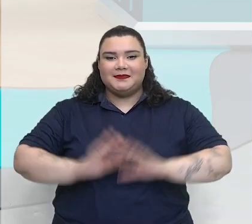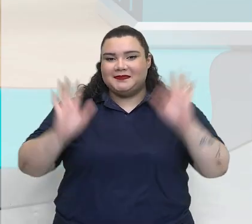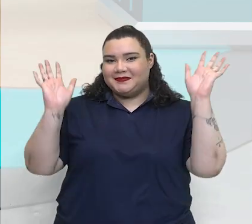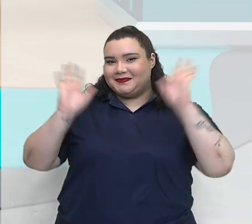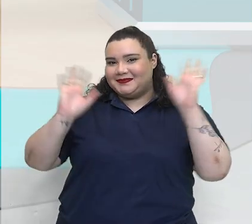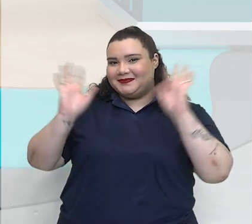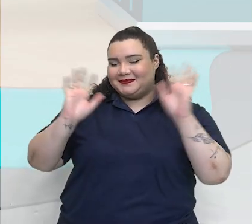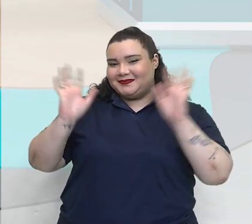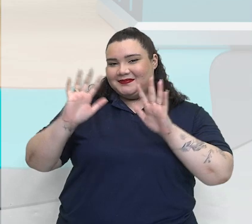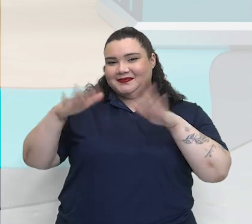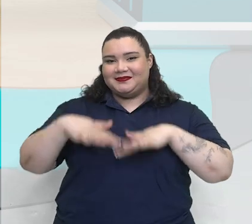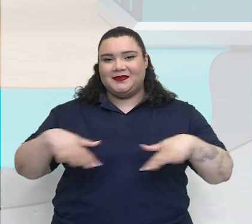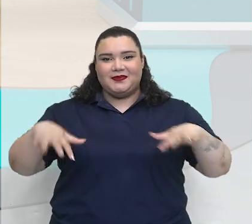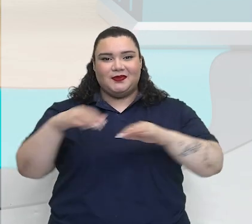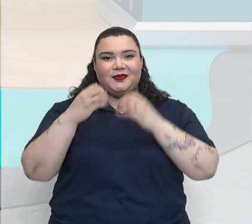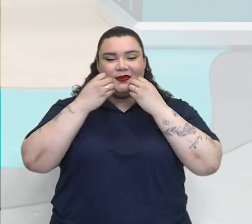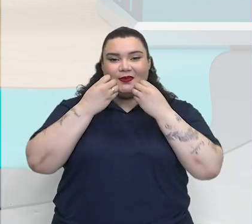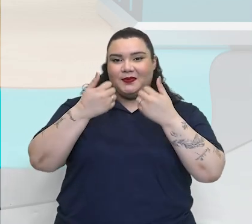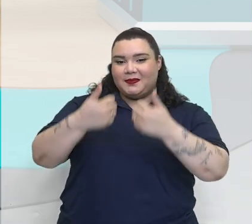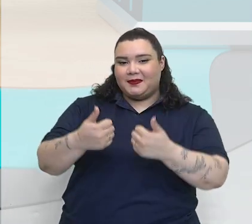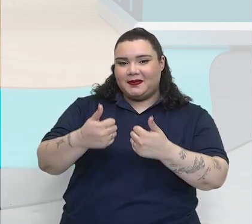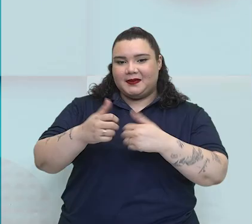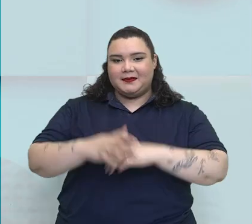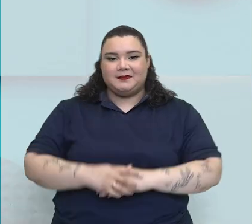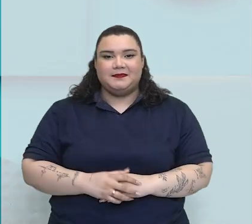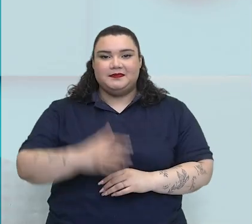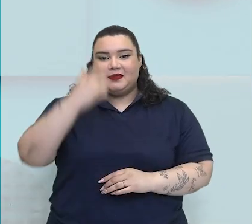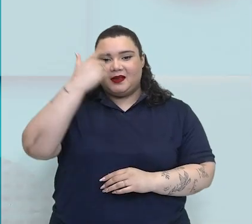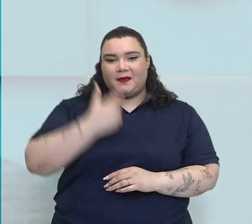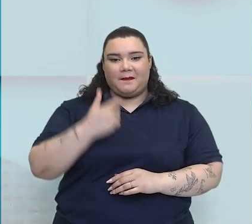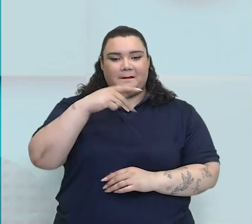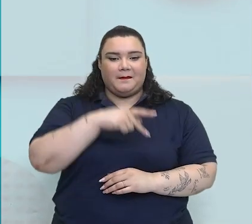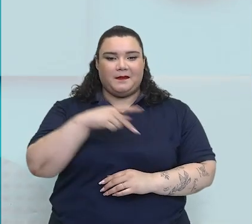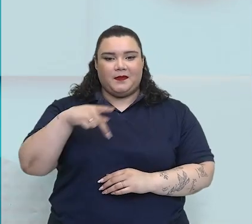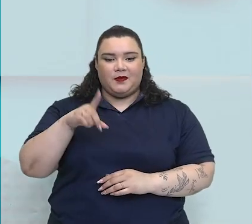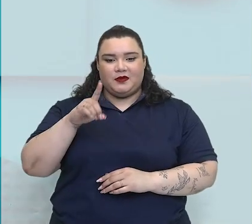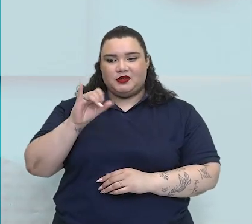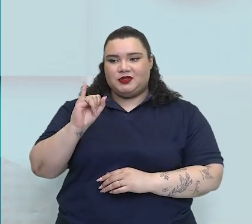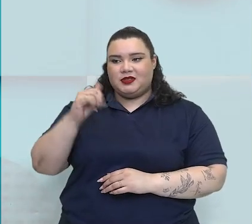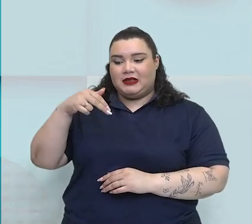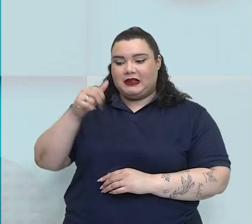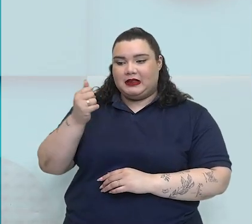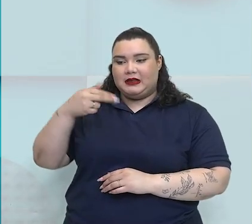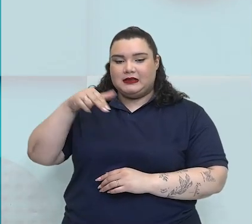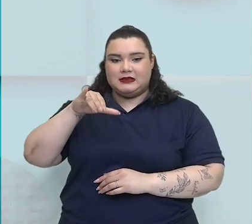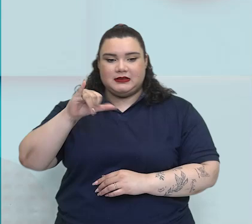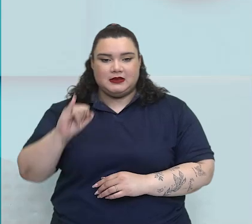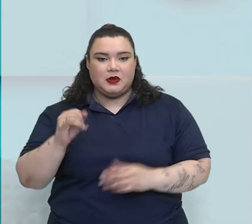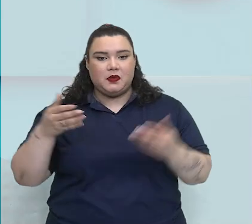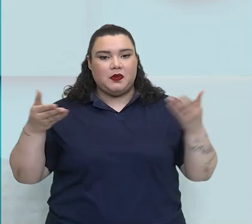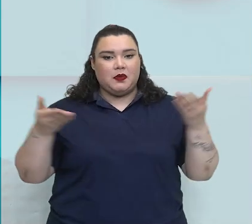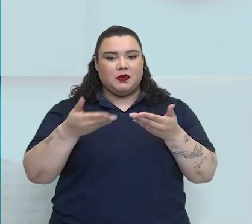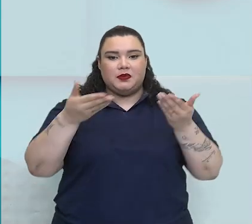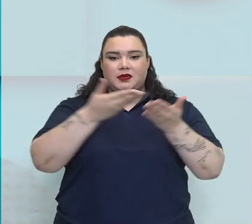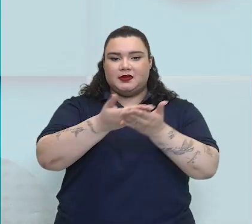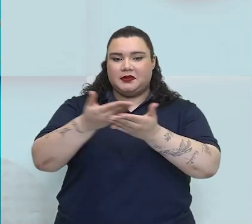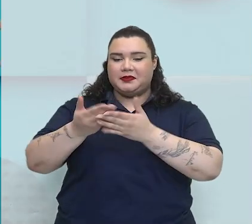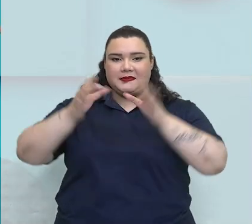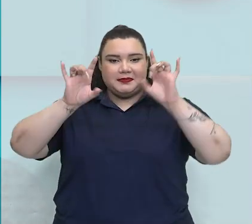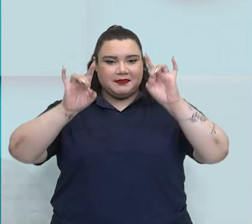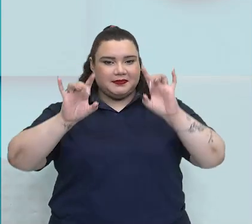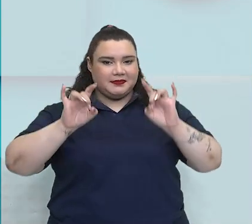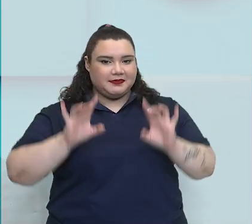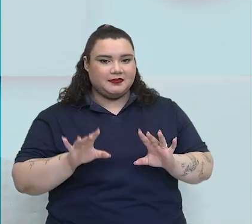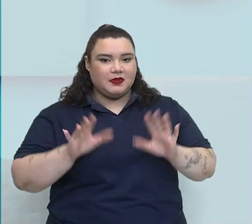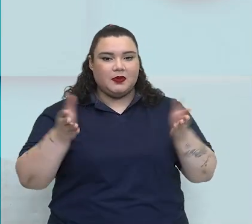Olá, pessoal, tudo bem com vocês? Eu sou a professora Dinancy Silva e hoje nós vamos ter uma aula